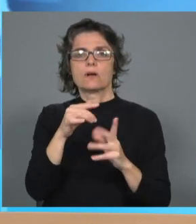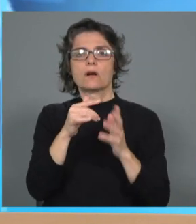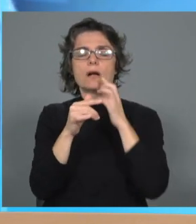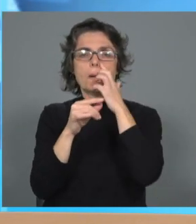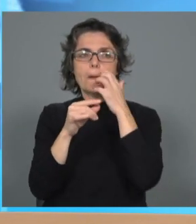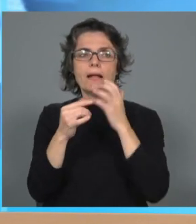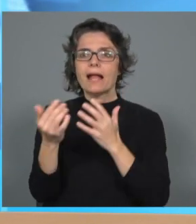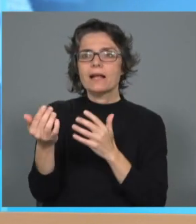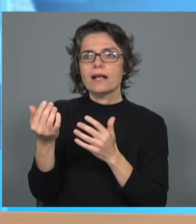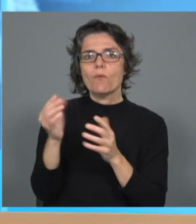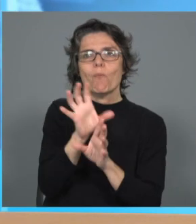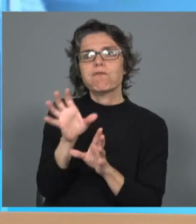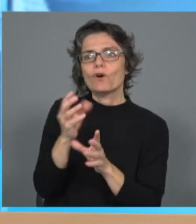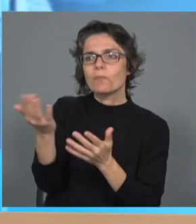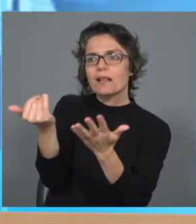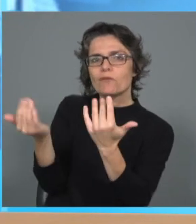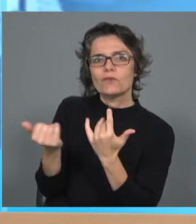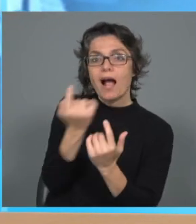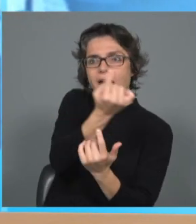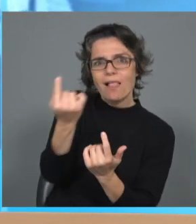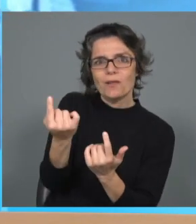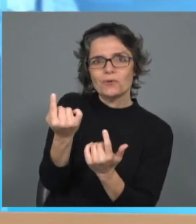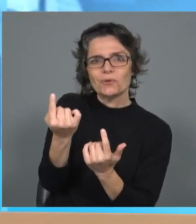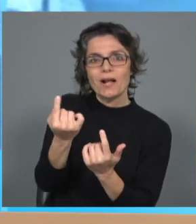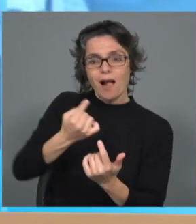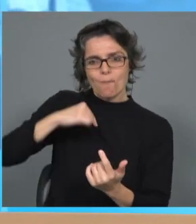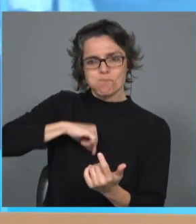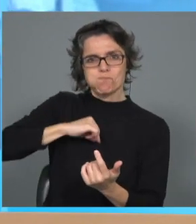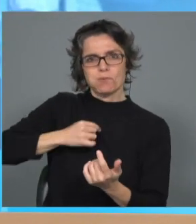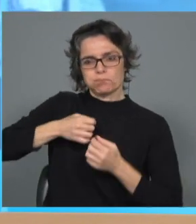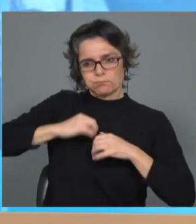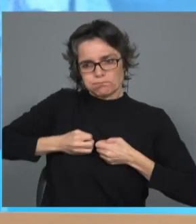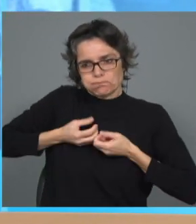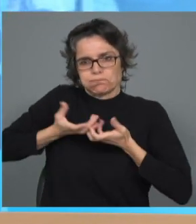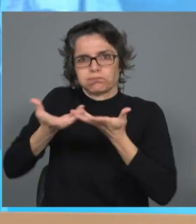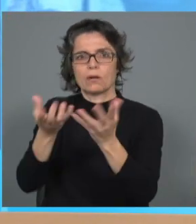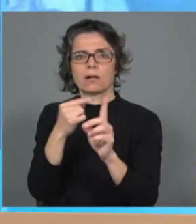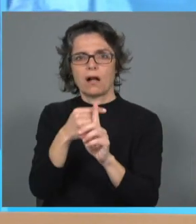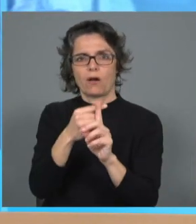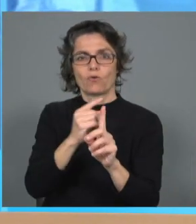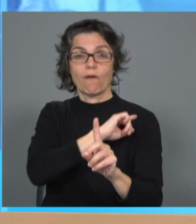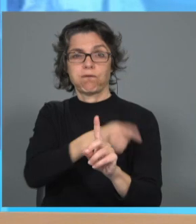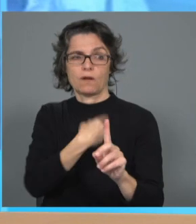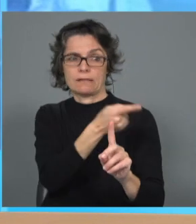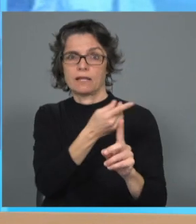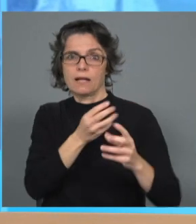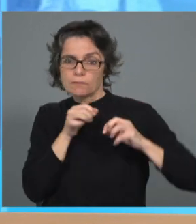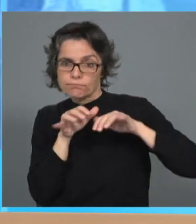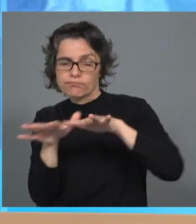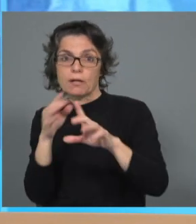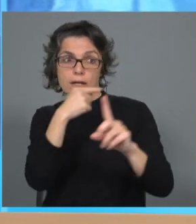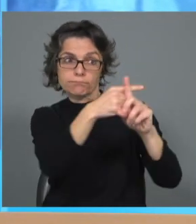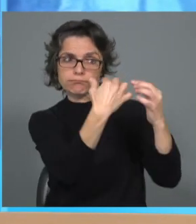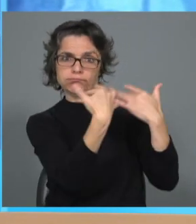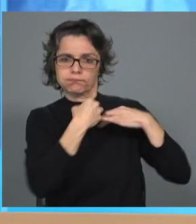se tornem elas próprias símbolo e força desta cruz. Se eu conseguir, na minha relação com os